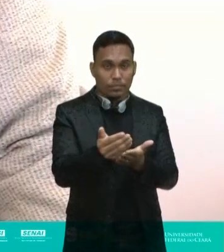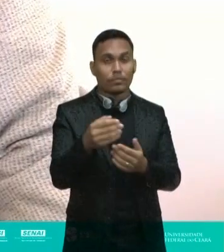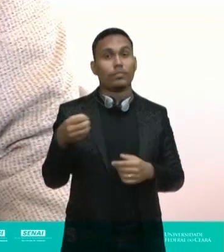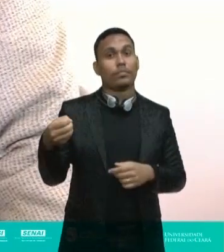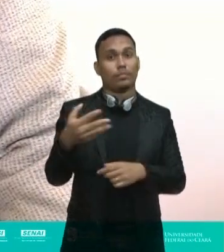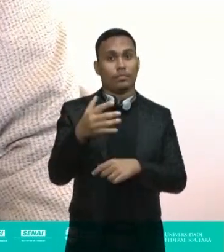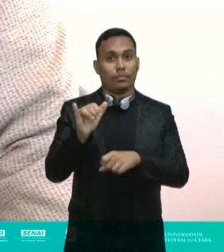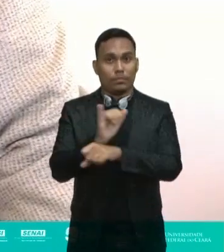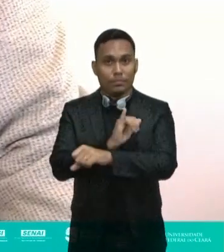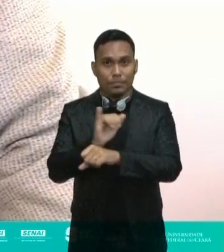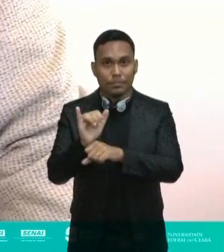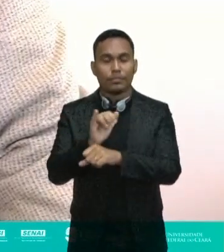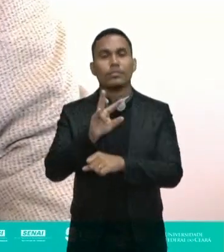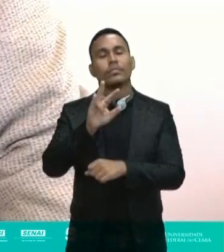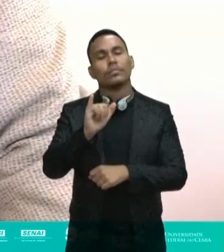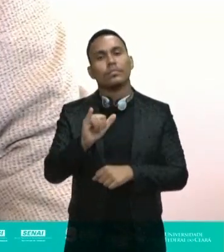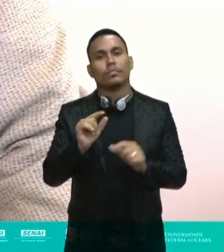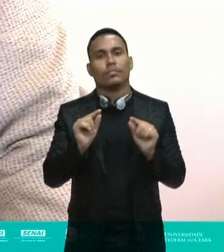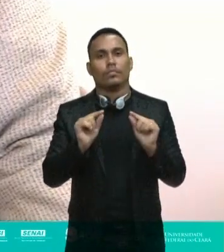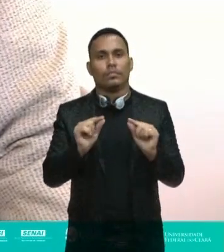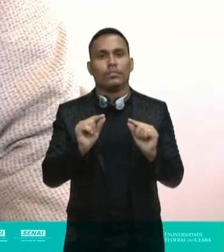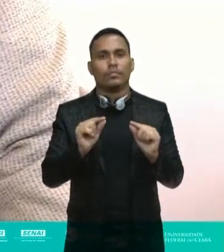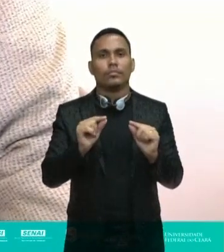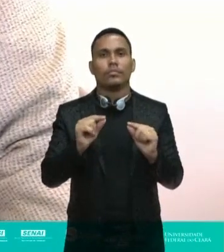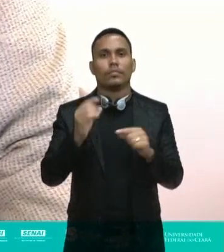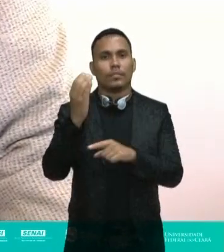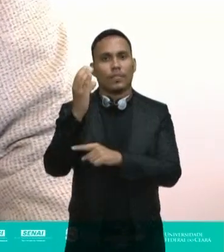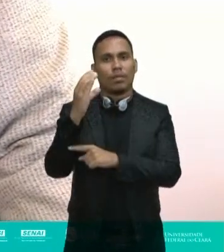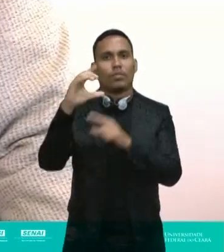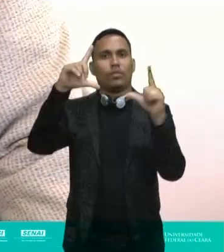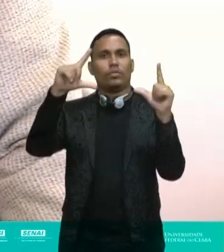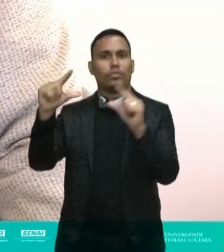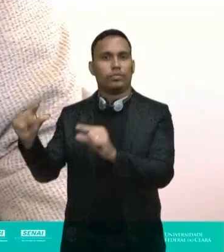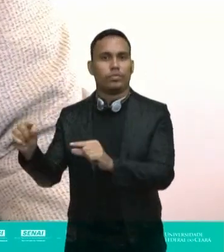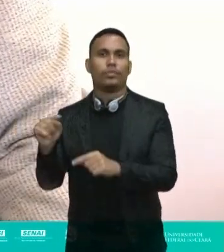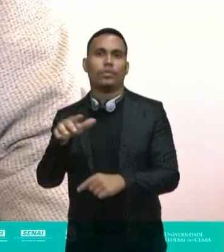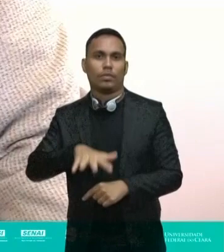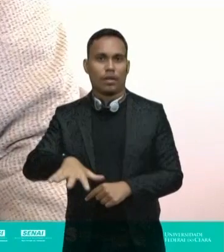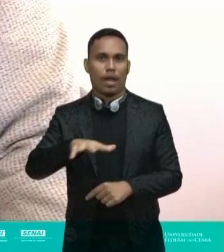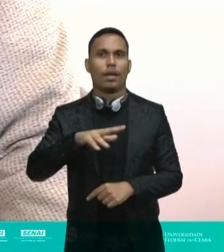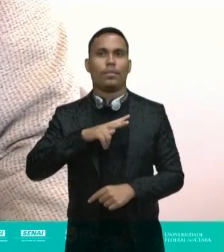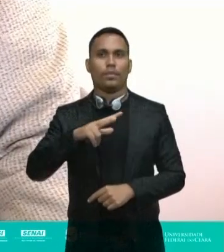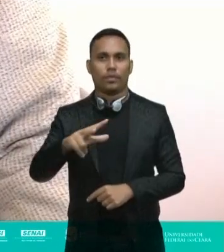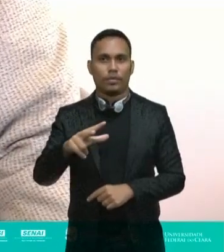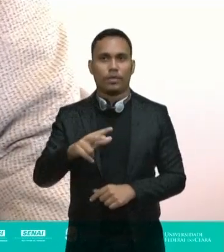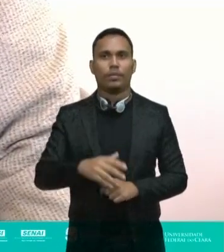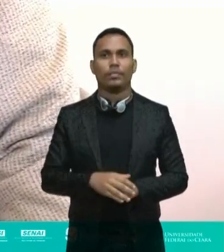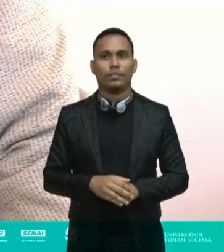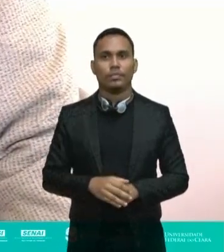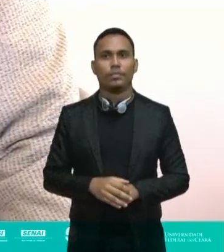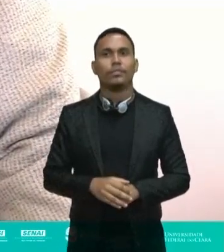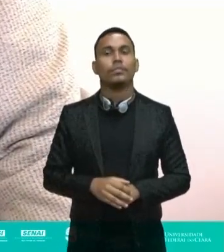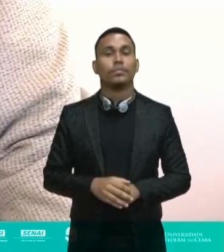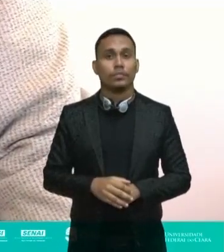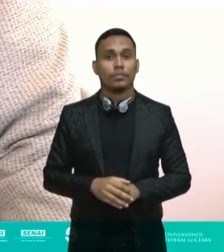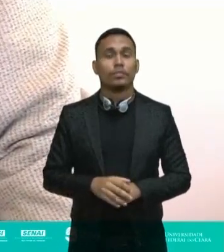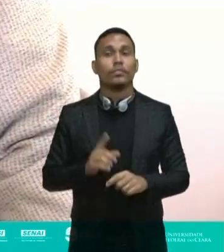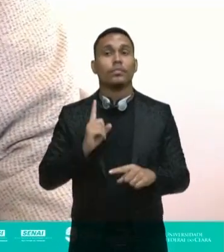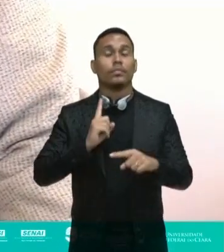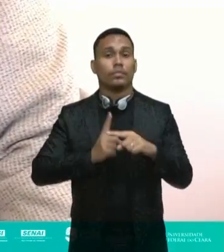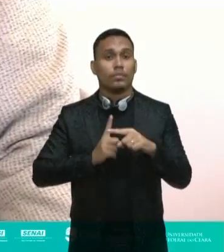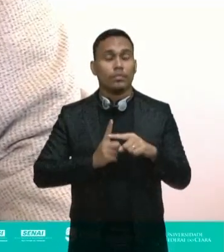para o Hidrogênio irá consolidar o rumo de descarbonização para Portugal. Encontra-se neste preciso momento a ser revista,